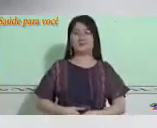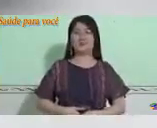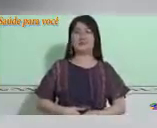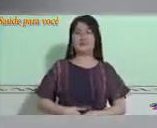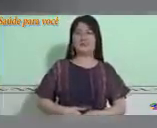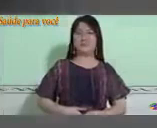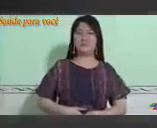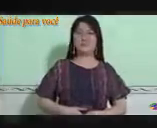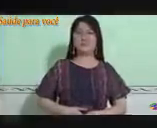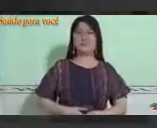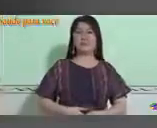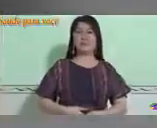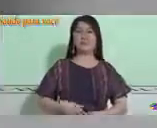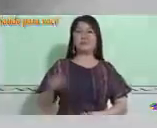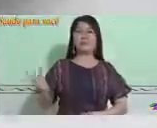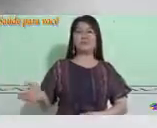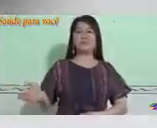frangocido, 100 gramas,